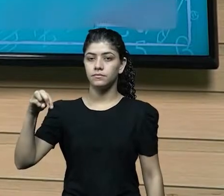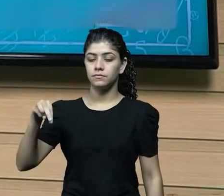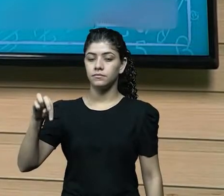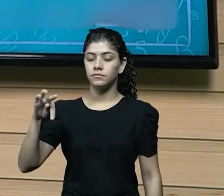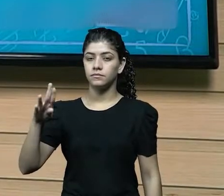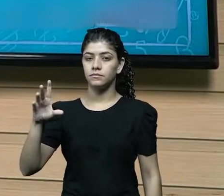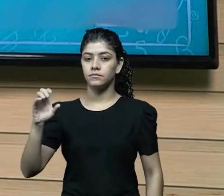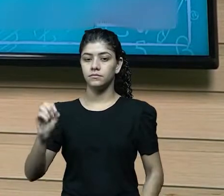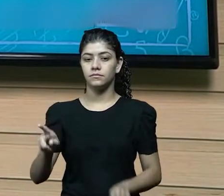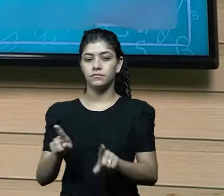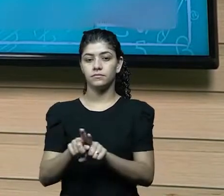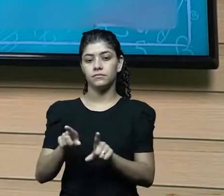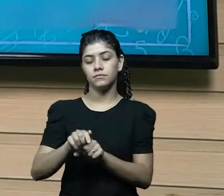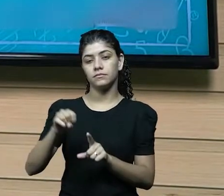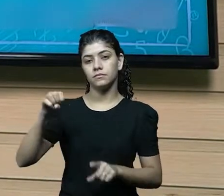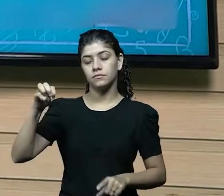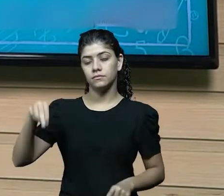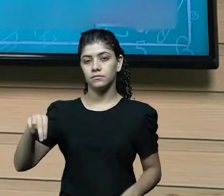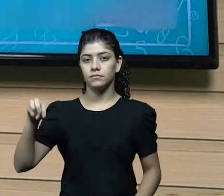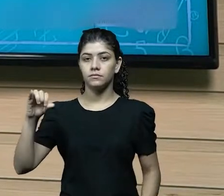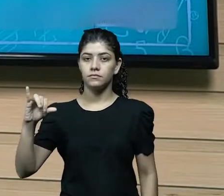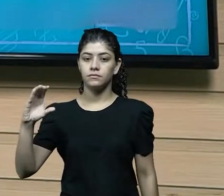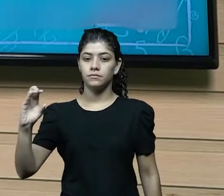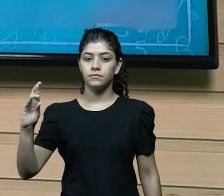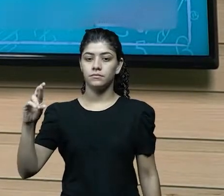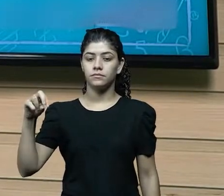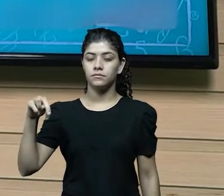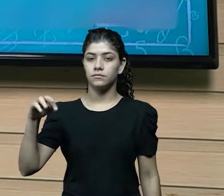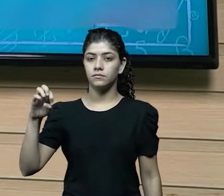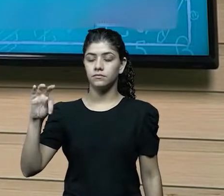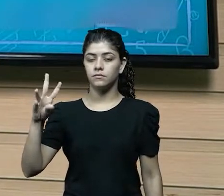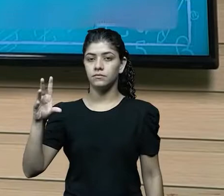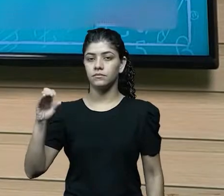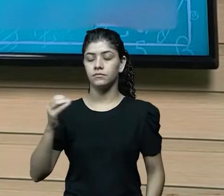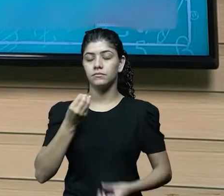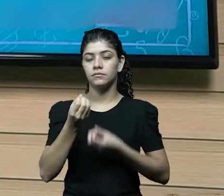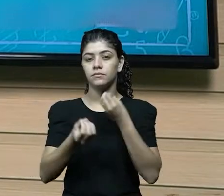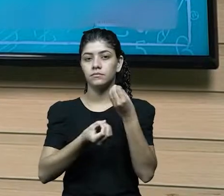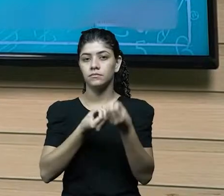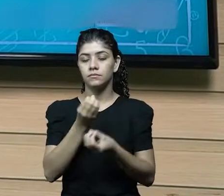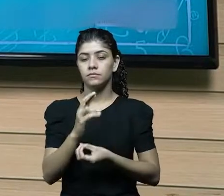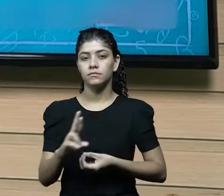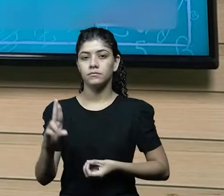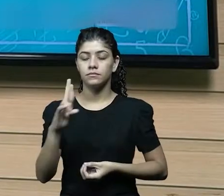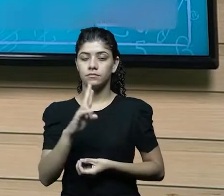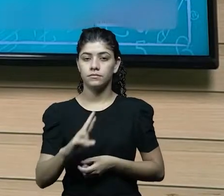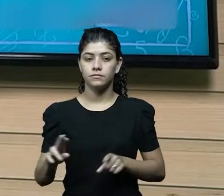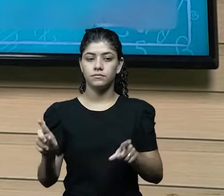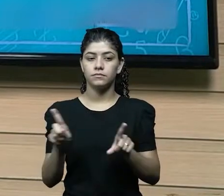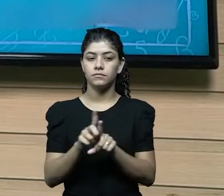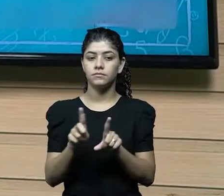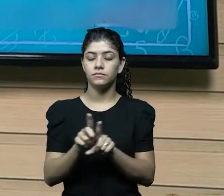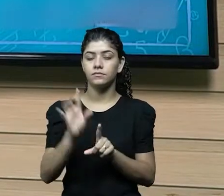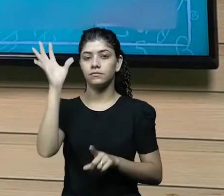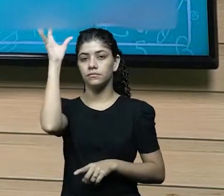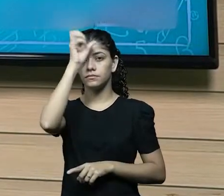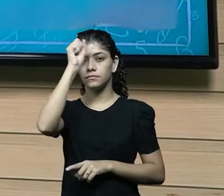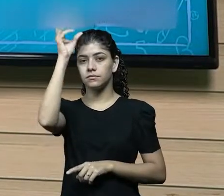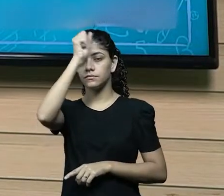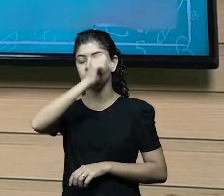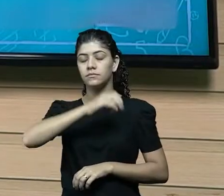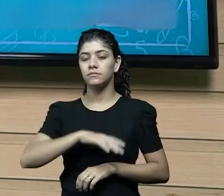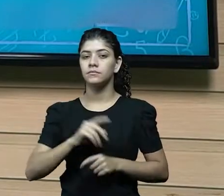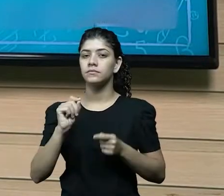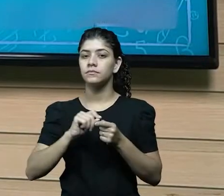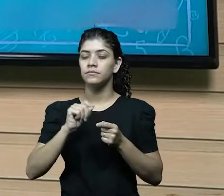nós vamos ver como eles podem ser aplicados e nós vamos aprender como fazer